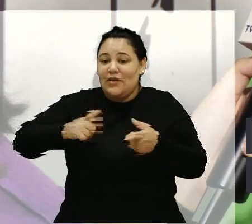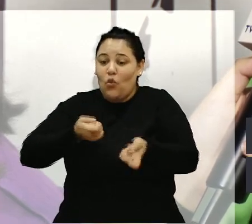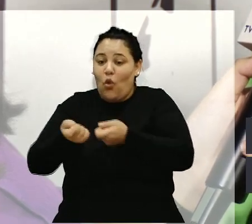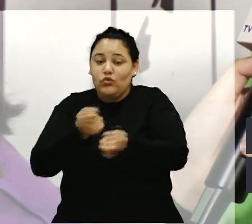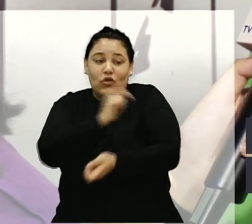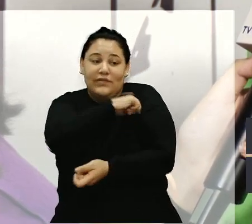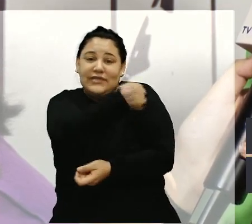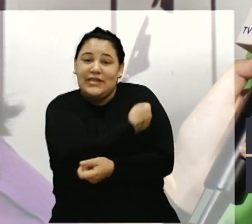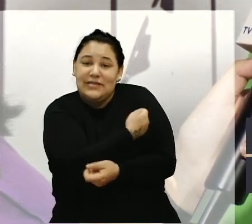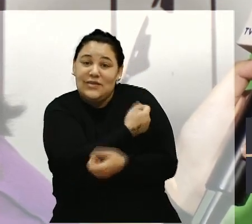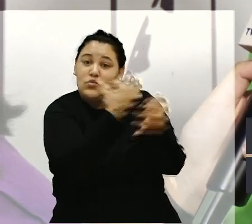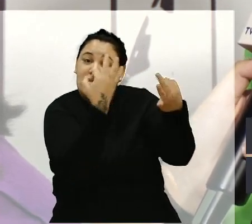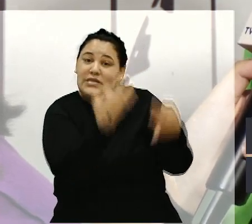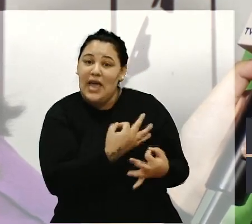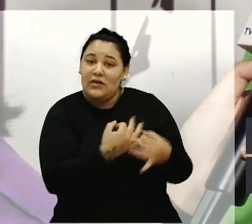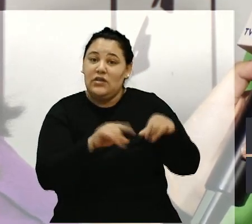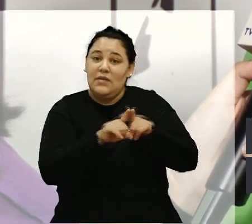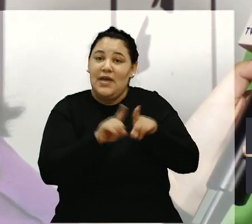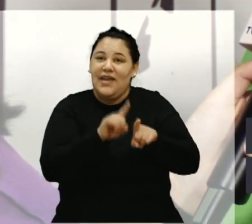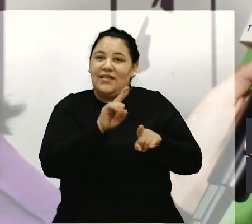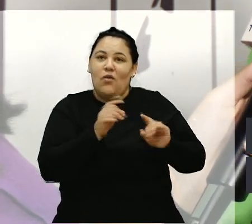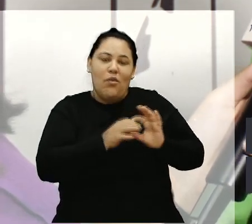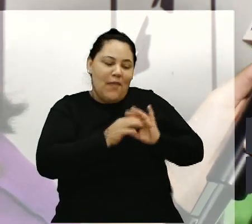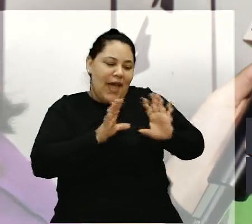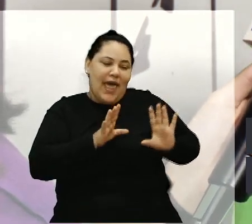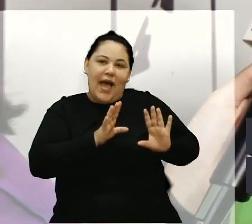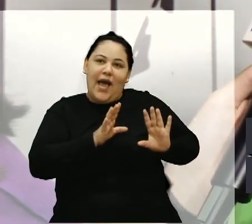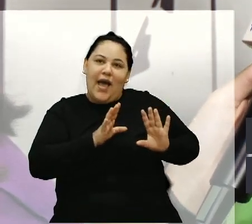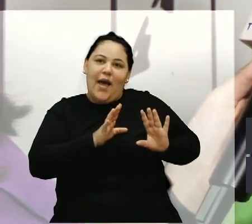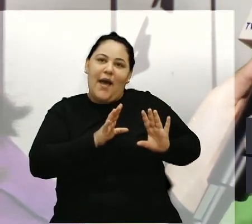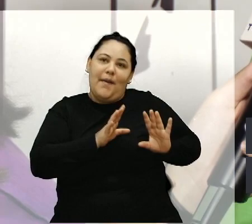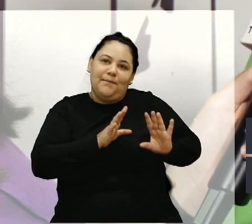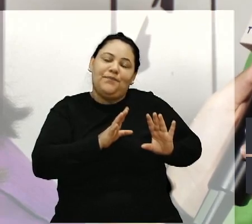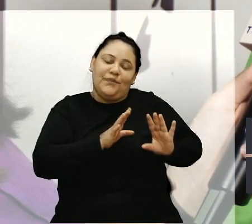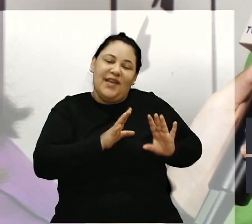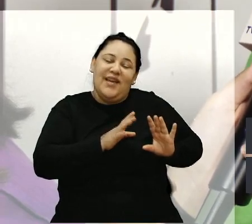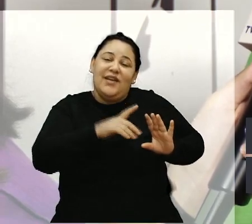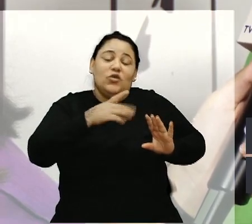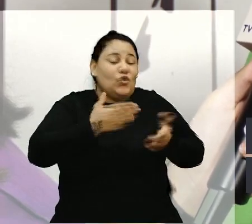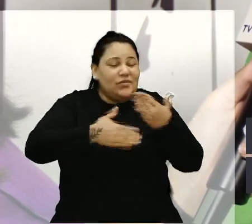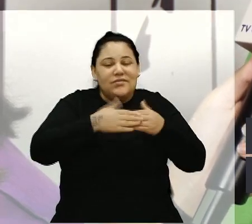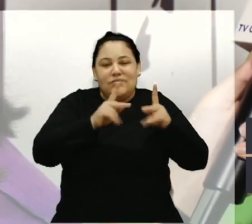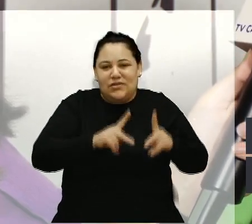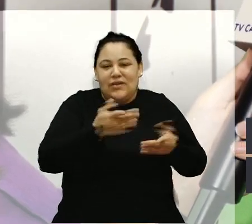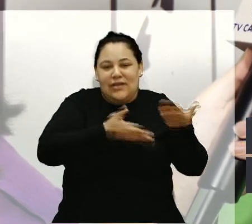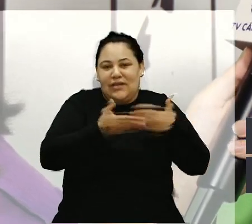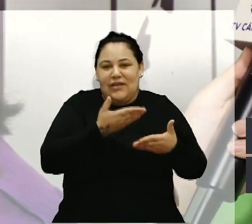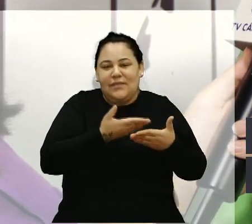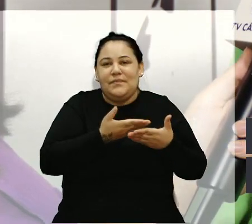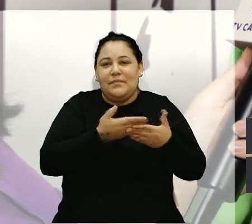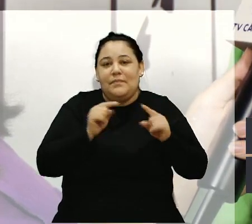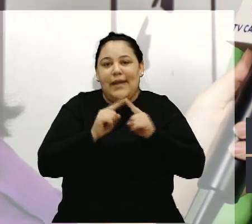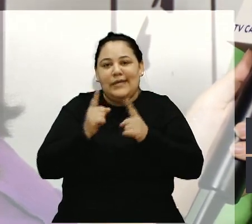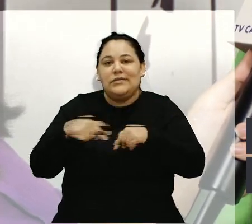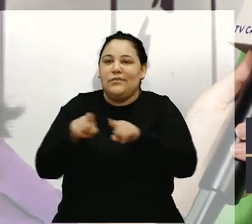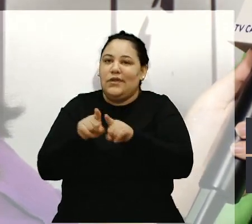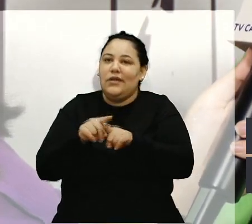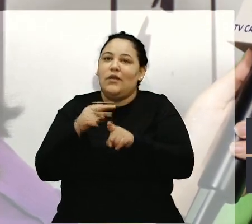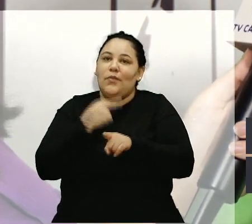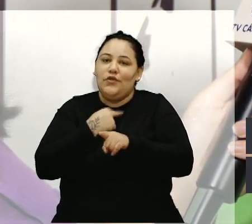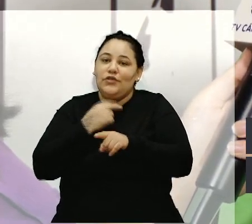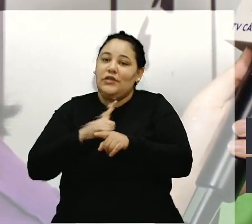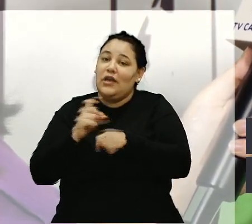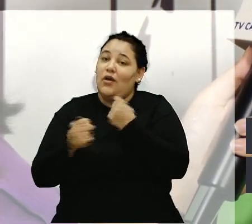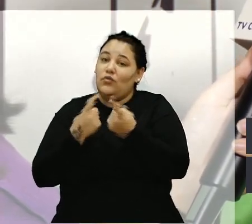fiscalização correta, de não deixar ninguém que precisa fora, mas também nós não podemos deixar que pessoas, que são poucas, mas